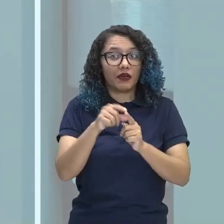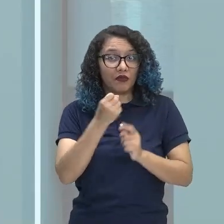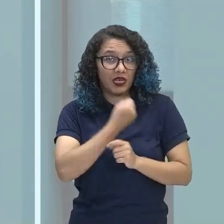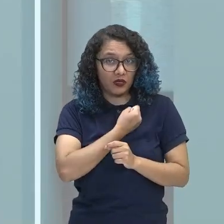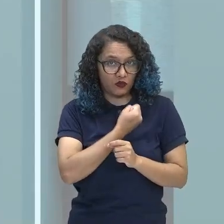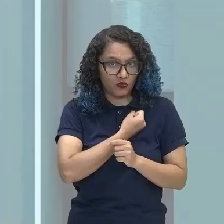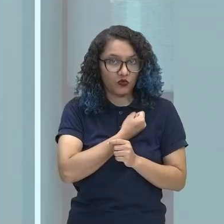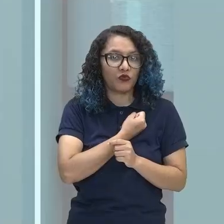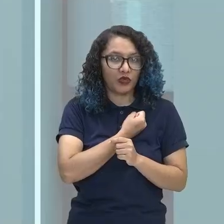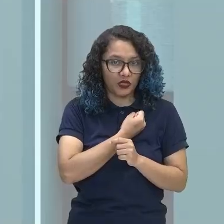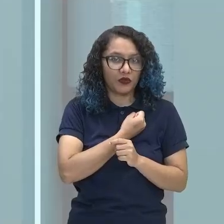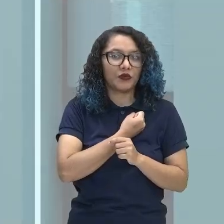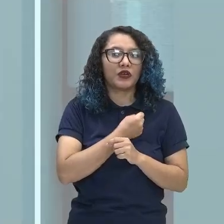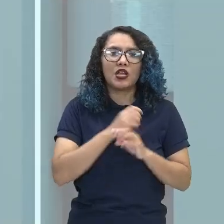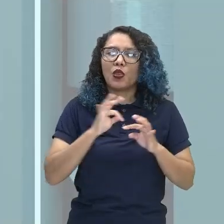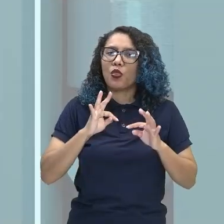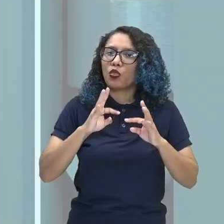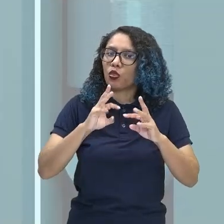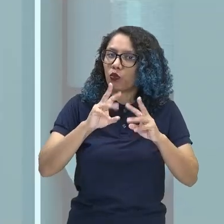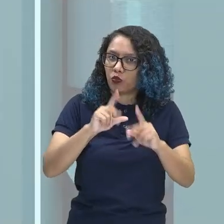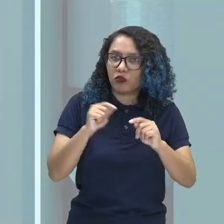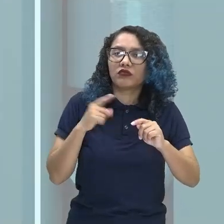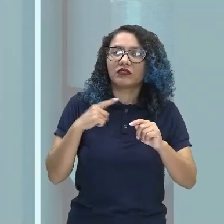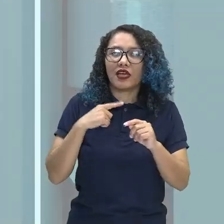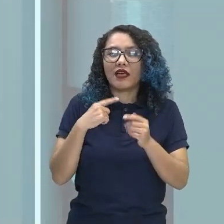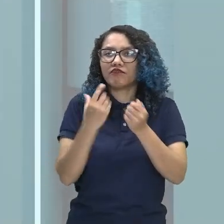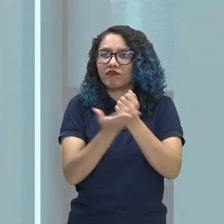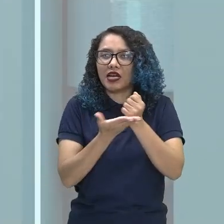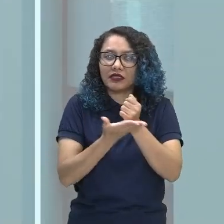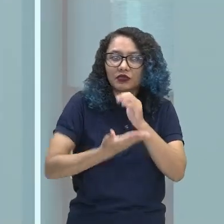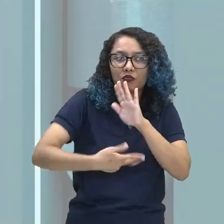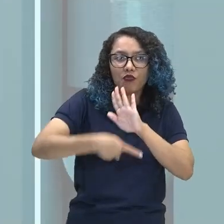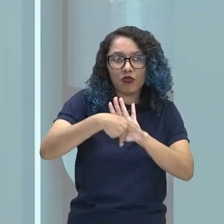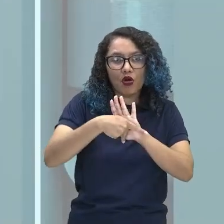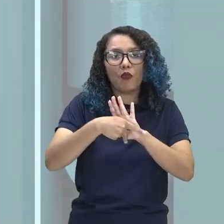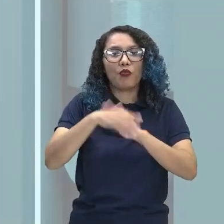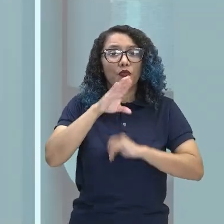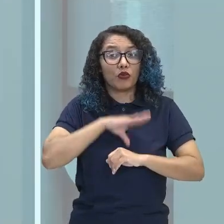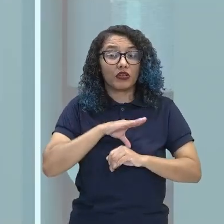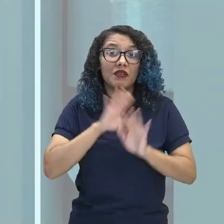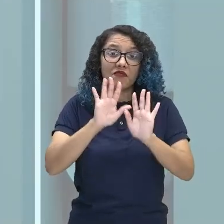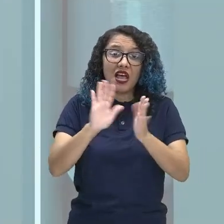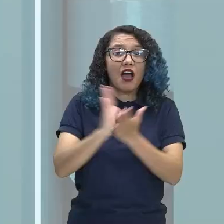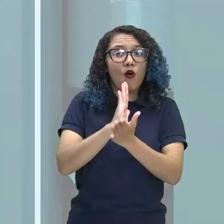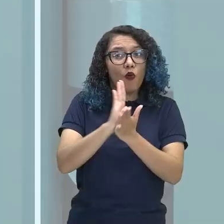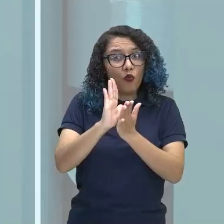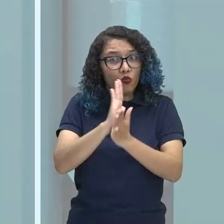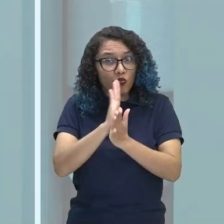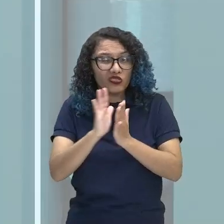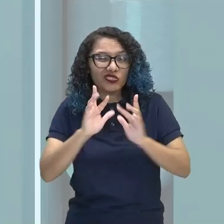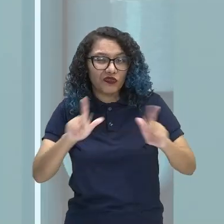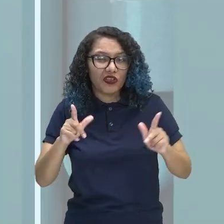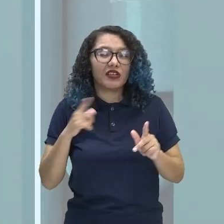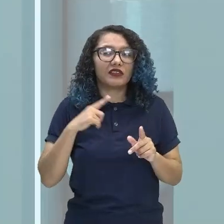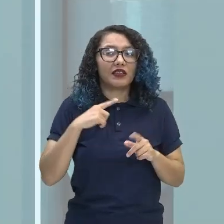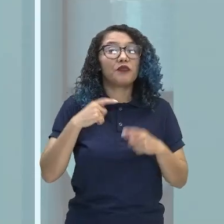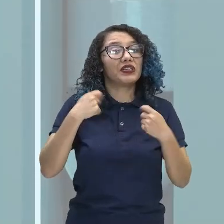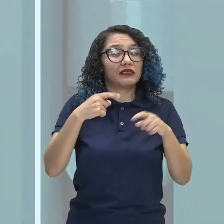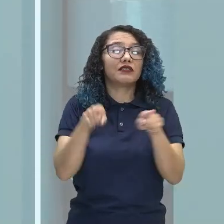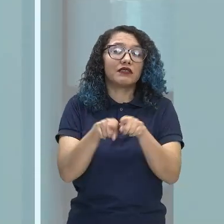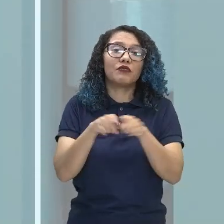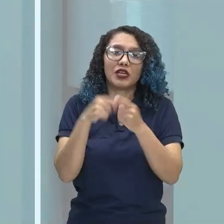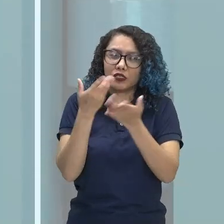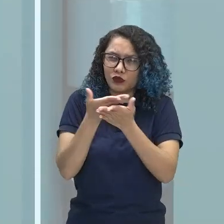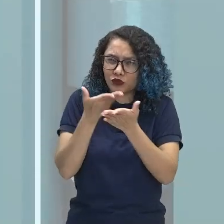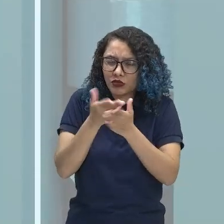que rege toda a nossa língua portuguesa. Claro, nós temos algumas exceções que nós devemos estudar de